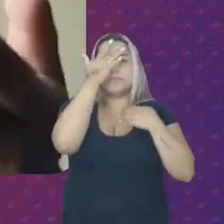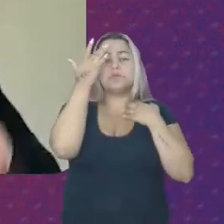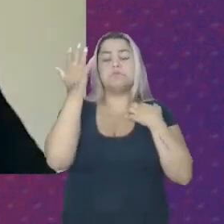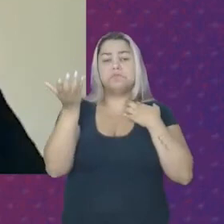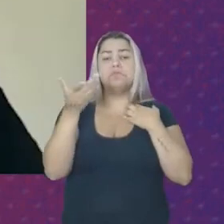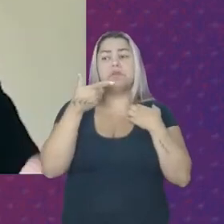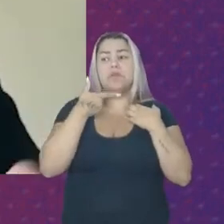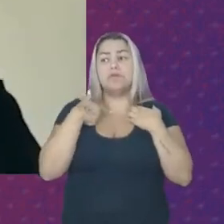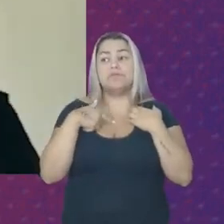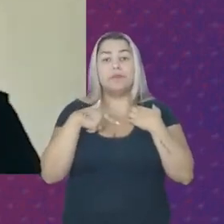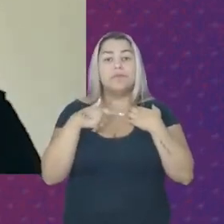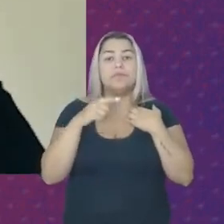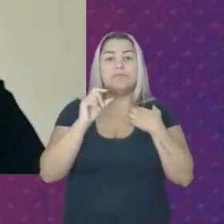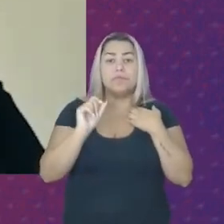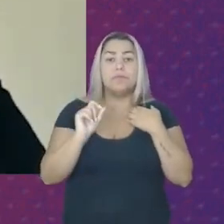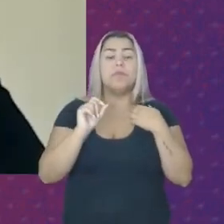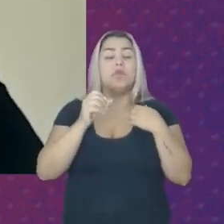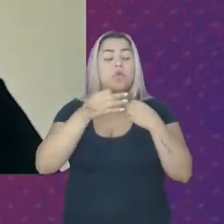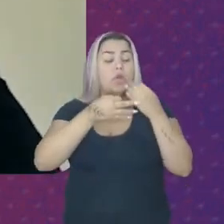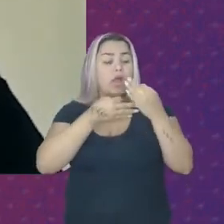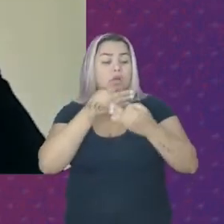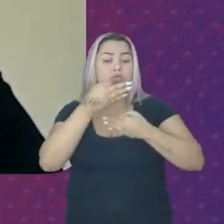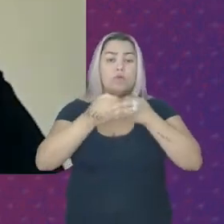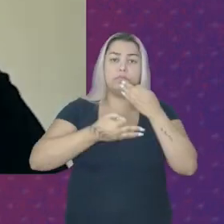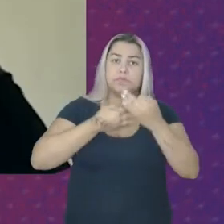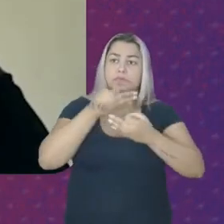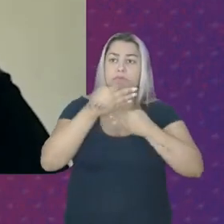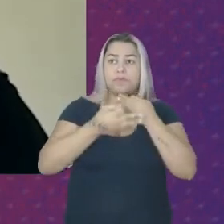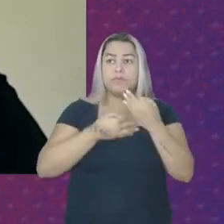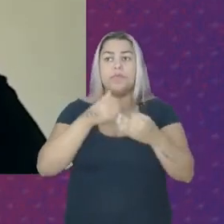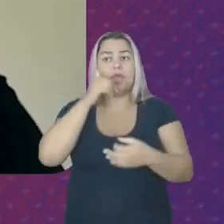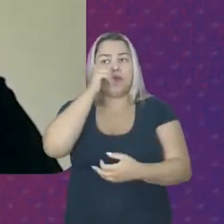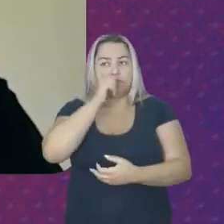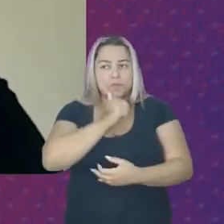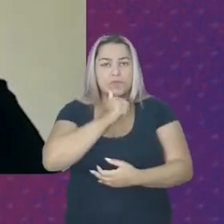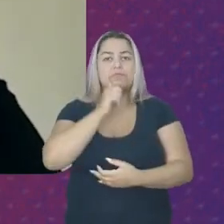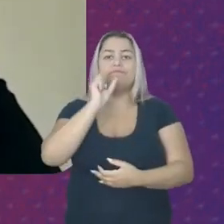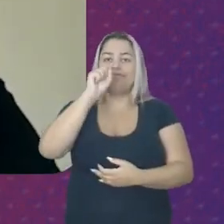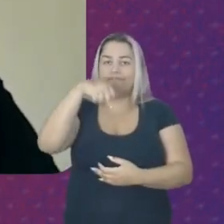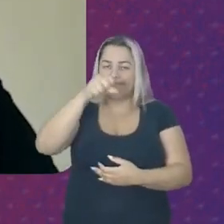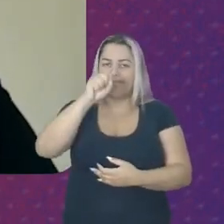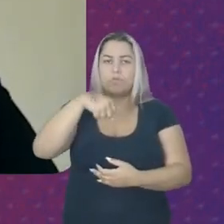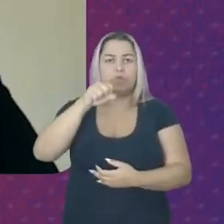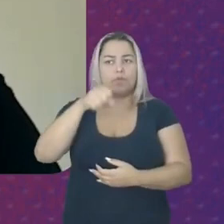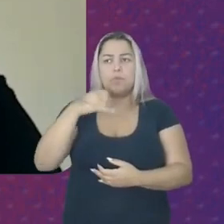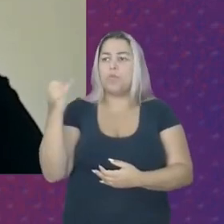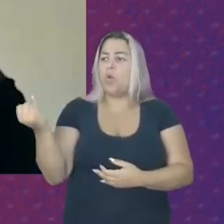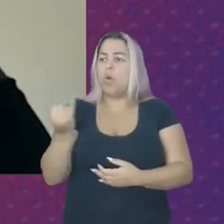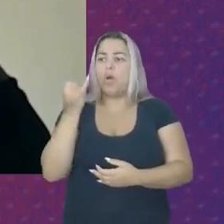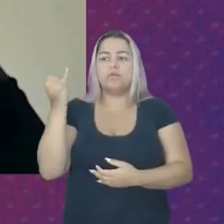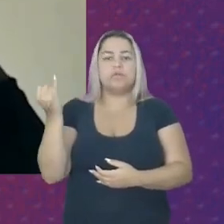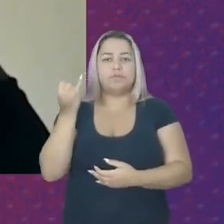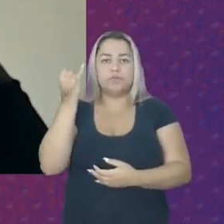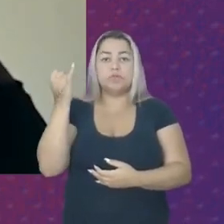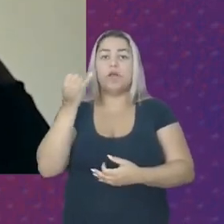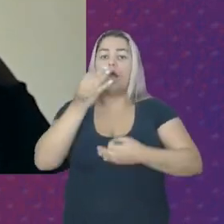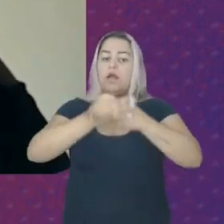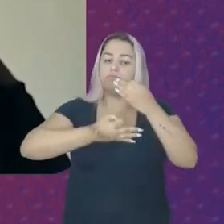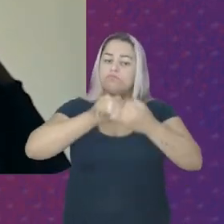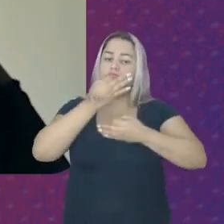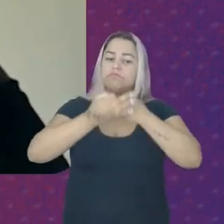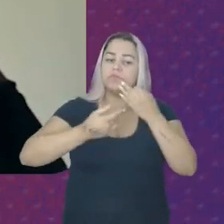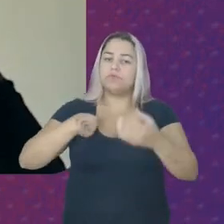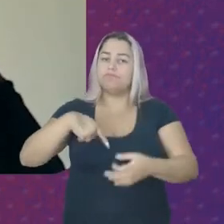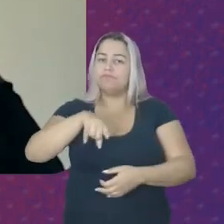você, elas querem saber qual é a sua opinião. E a opinião das mulheres é, sim, muito importante. Nossa opinião, nossa